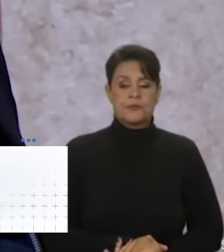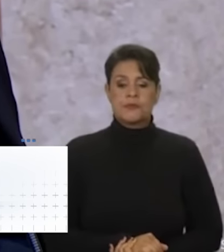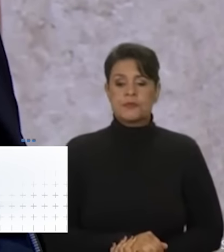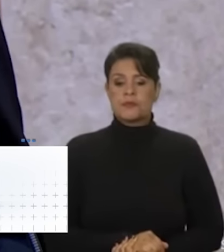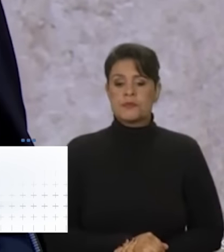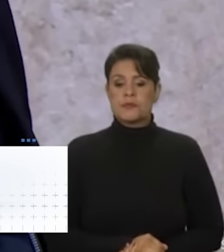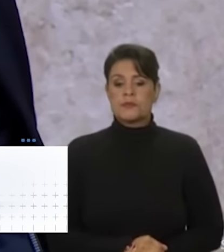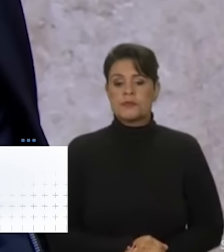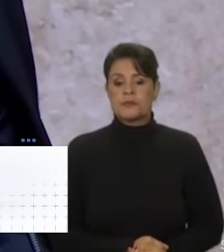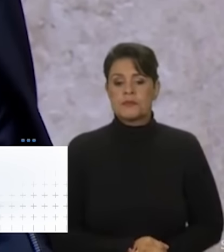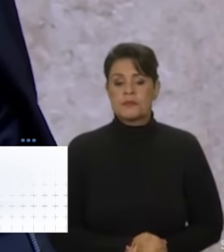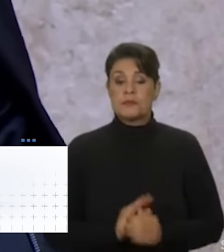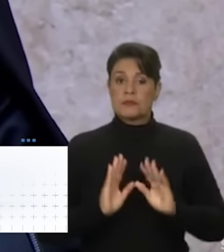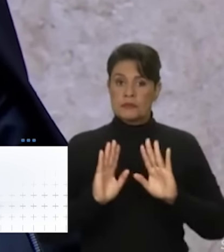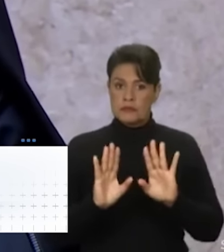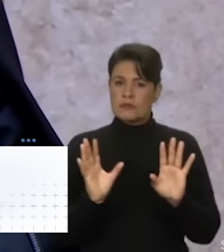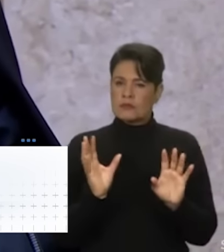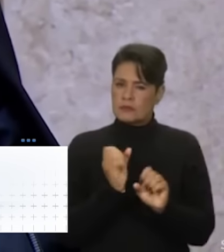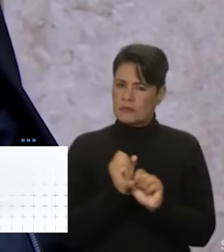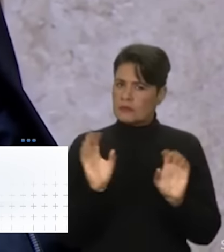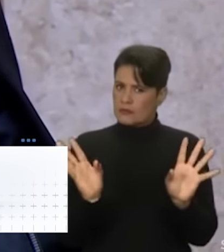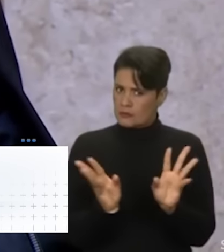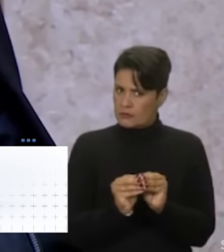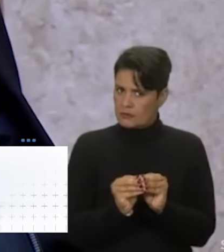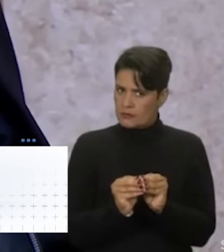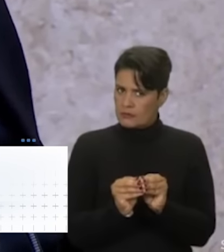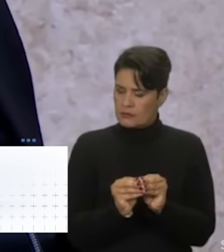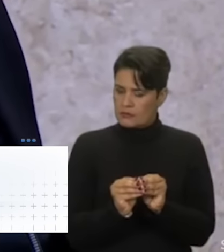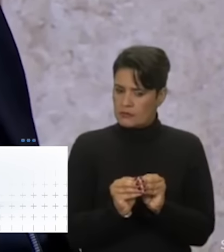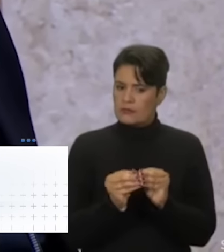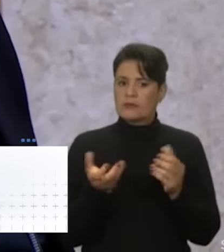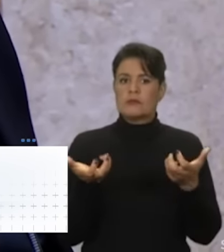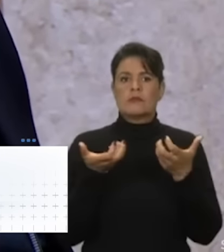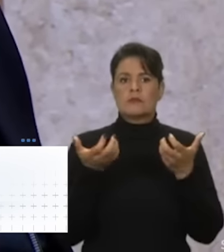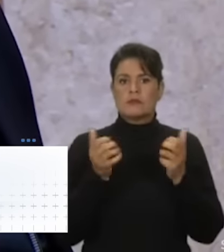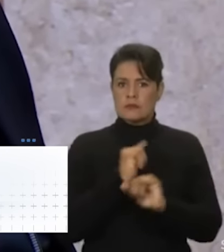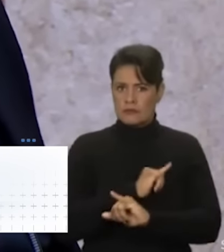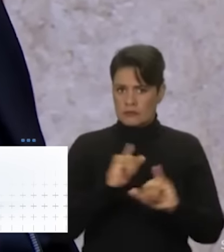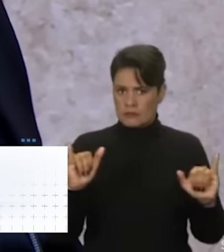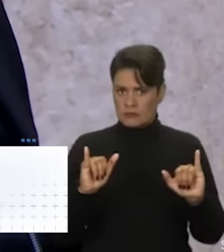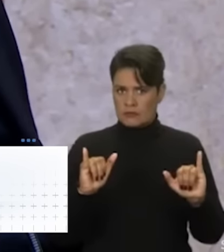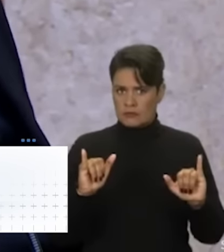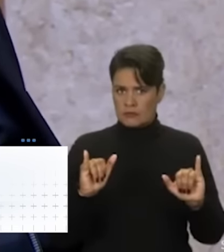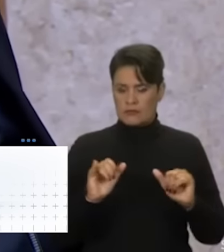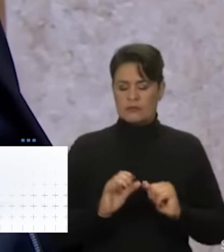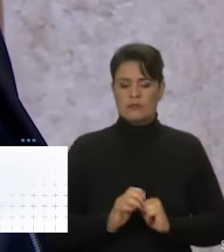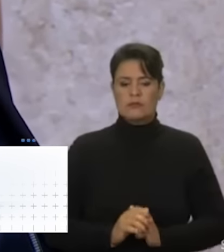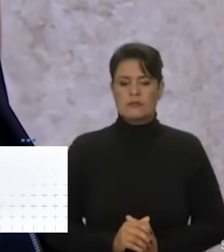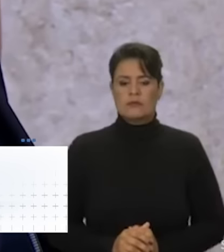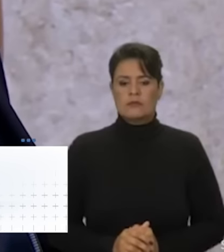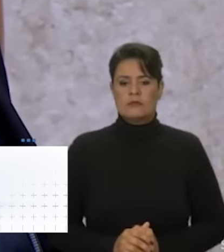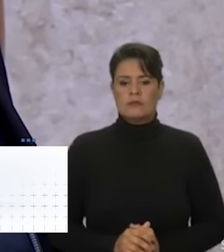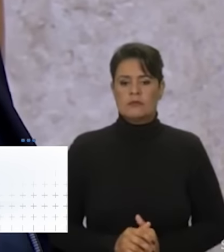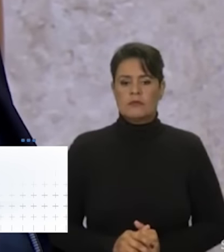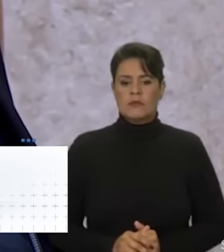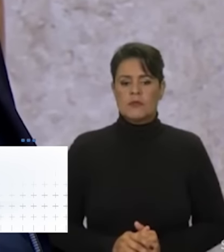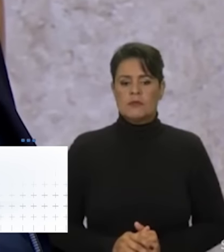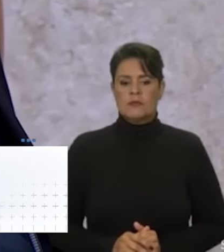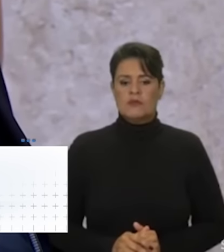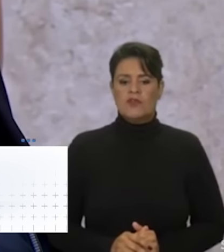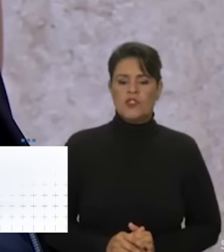Muito breve e objetivamente, eu gostaria de registrar o seguinte a propósito